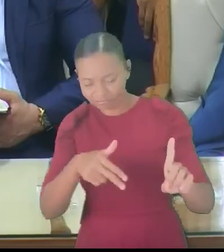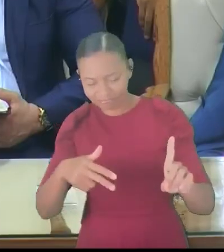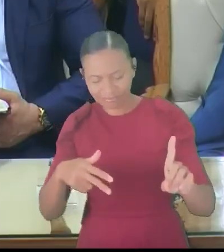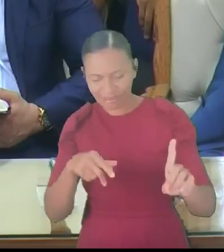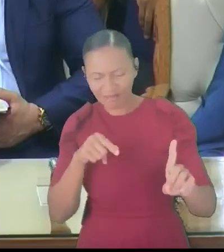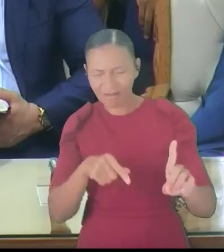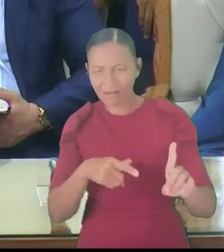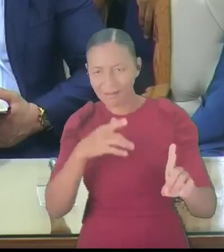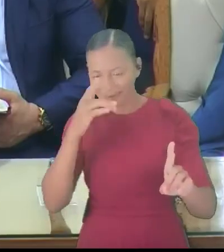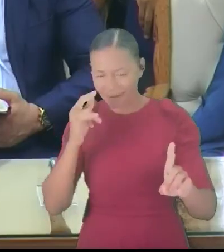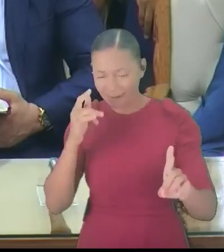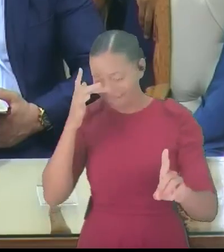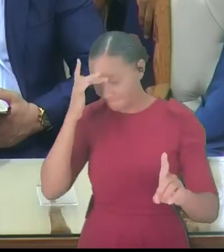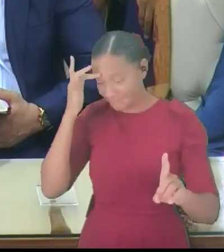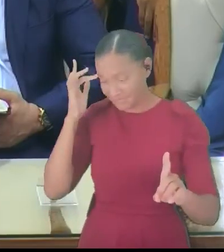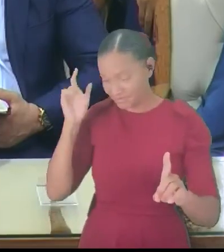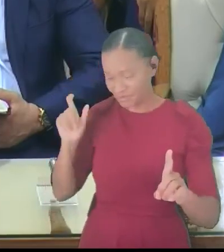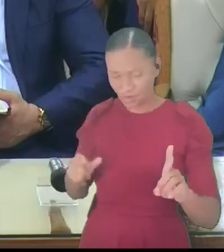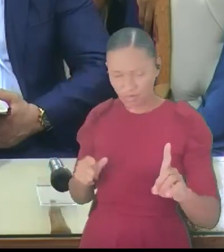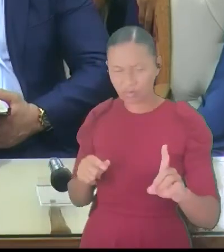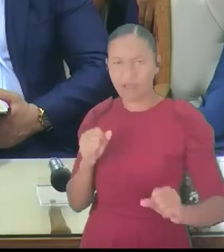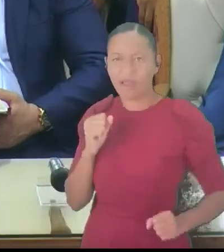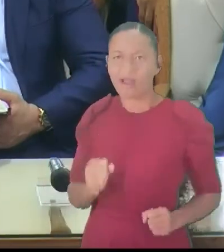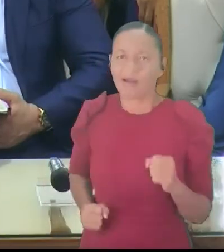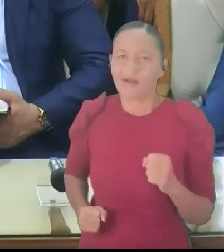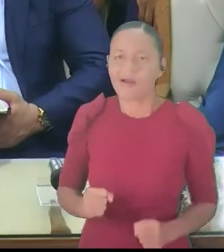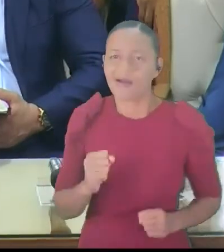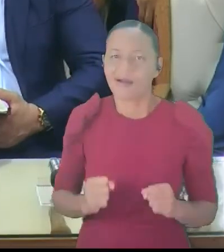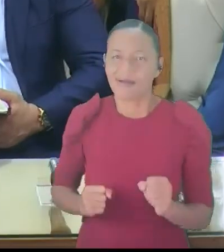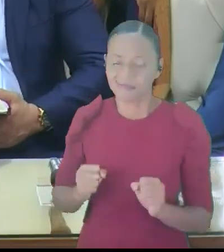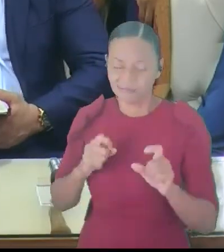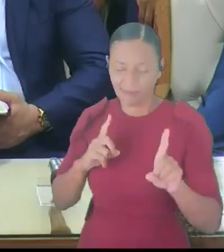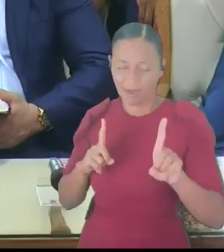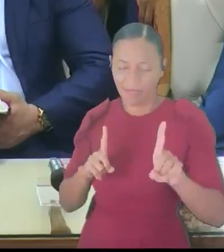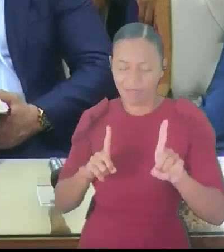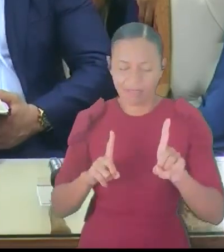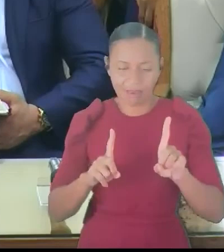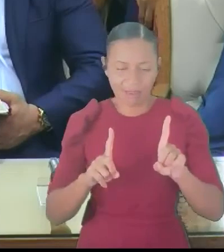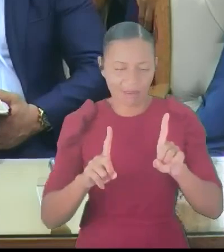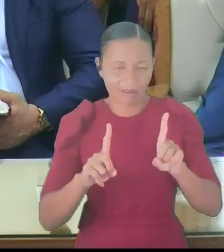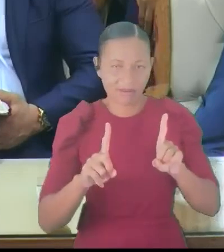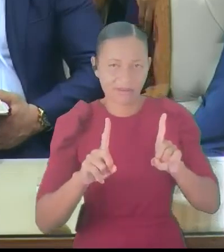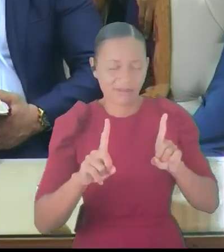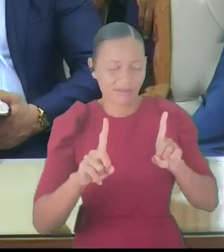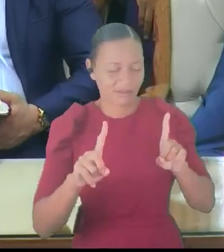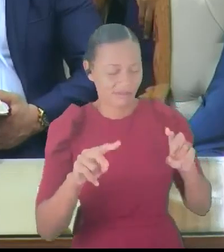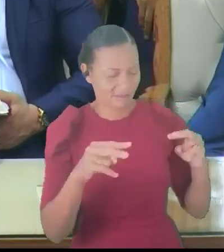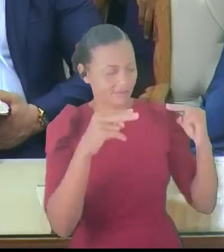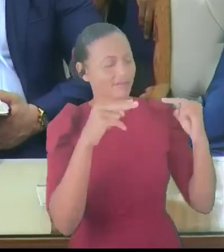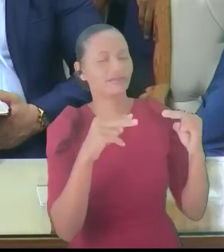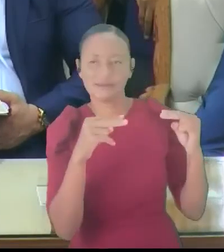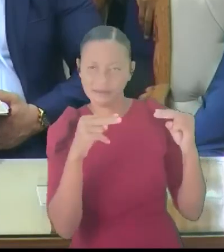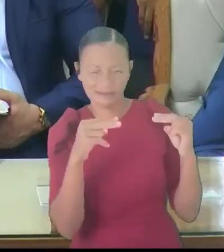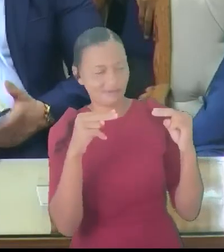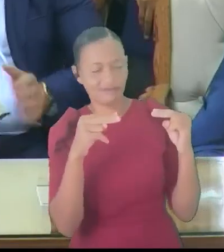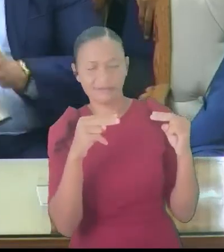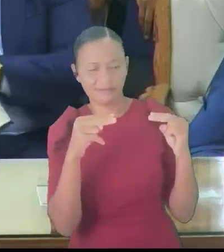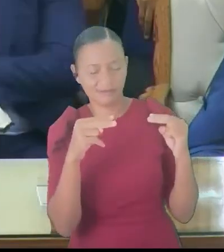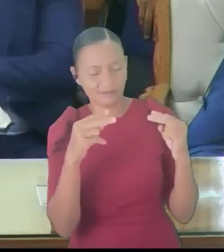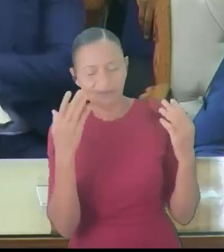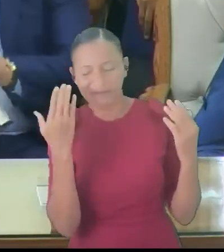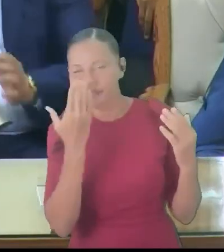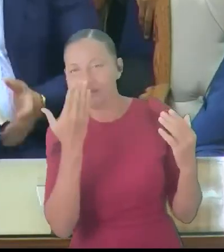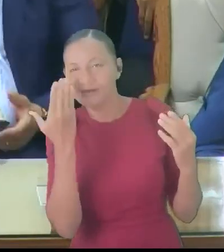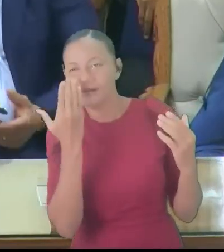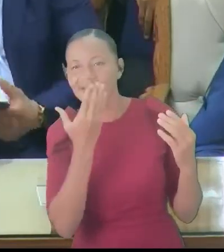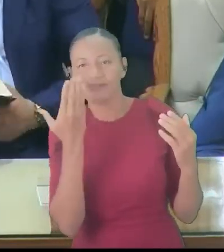essa pessoa corre e ela se adianta e ela vê você face a face. Ela já não está vendo